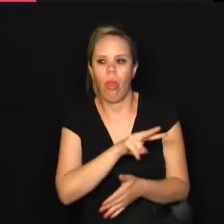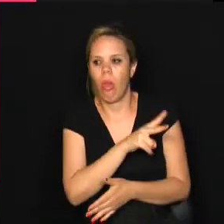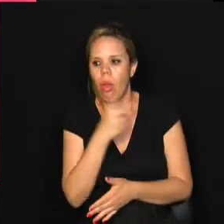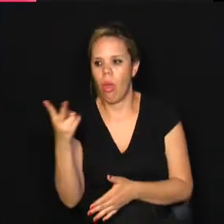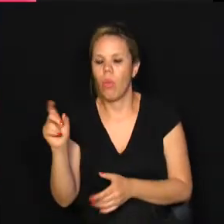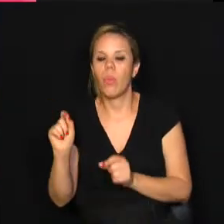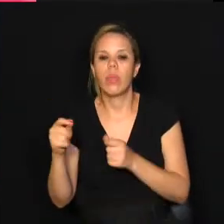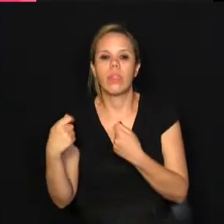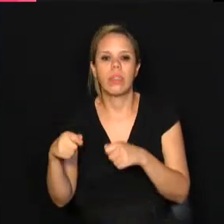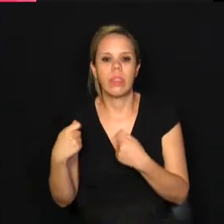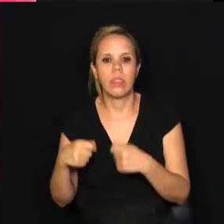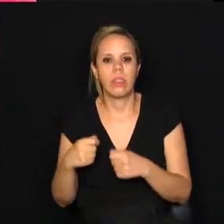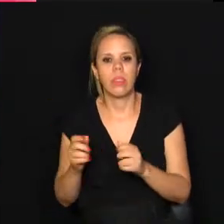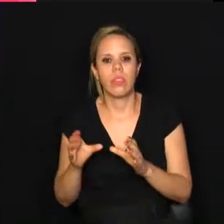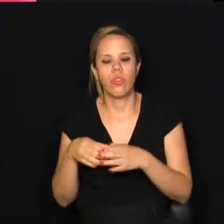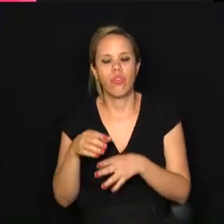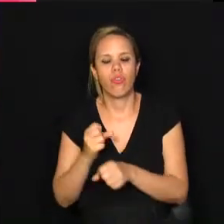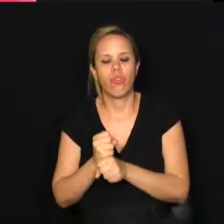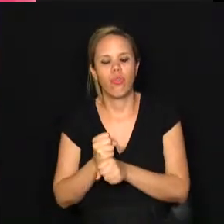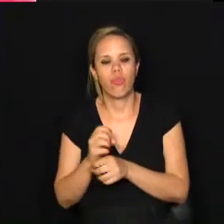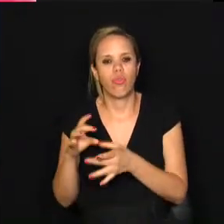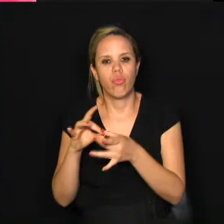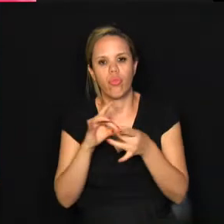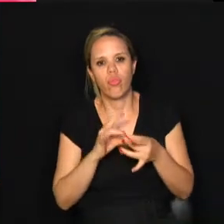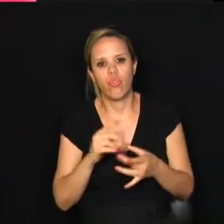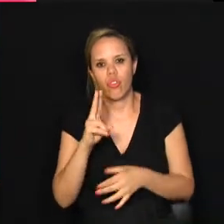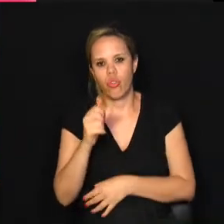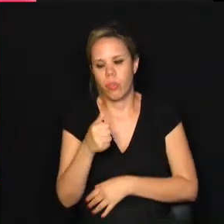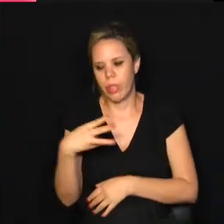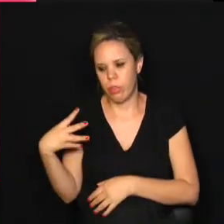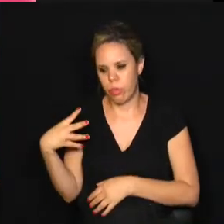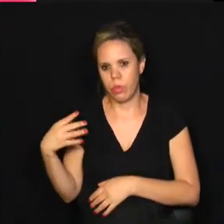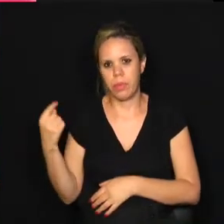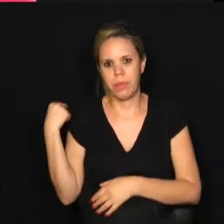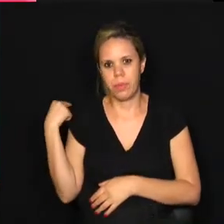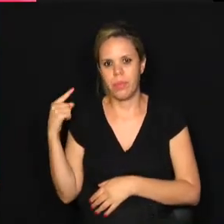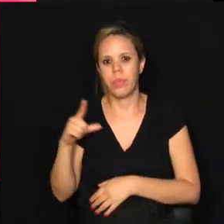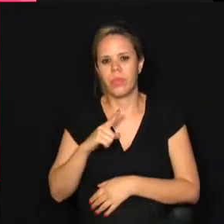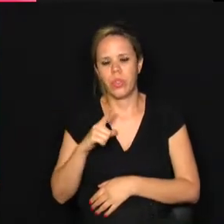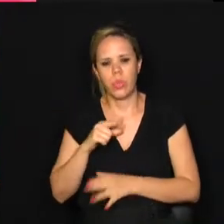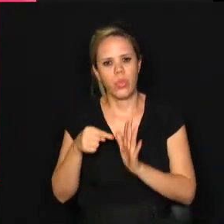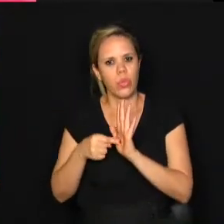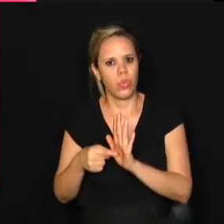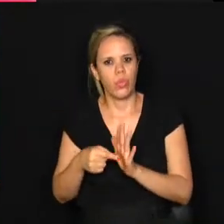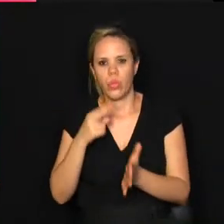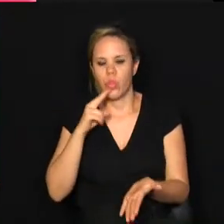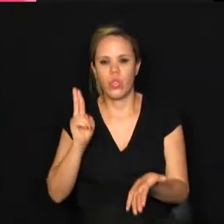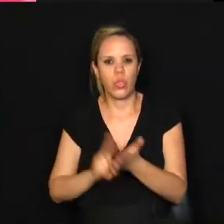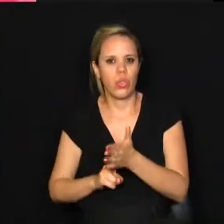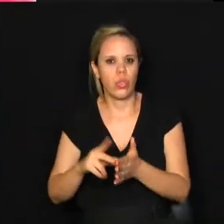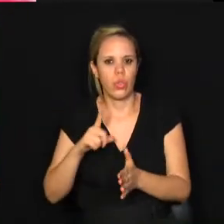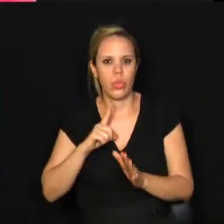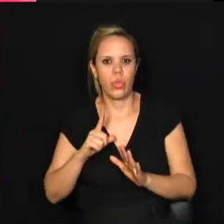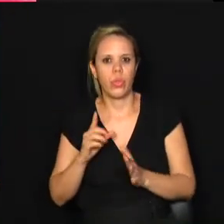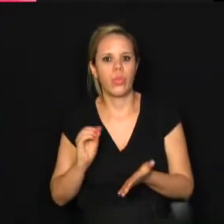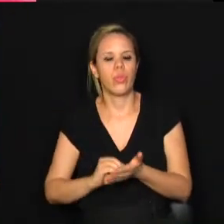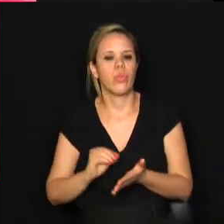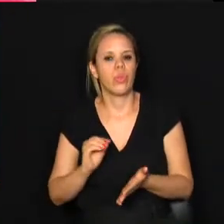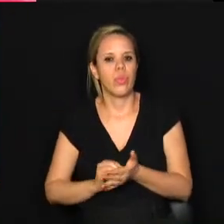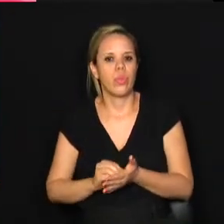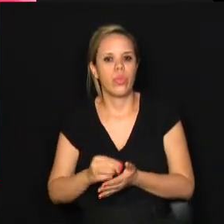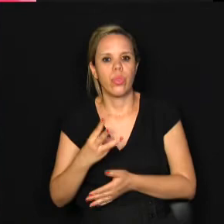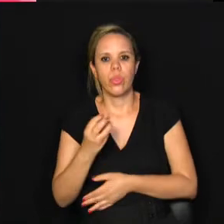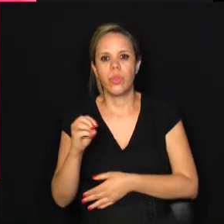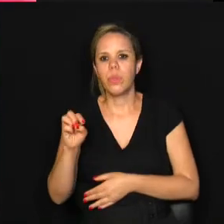Pois o próprio Tribunal de Contas da União, em 2014, eles tinham apontado que o Correio tinha uma defasagem já de 30